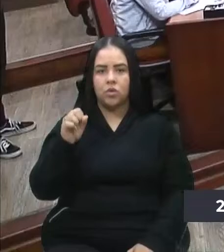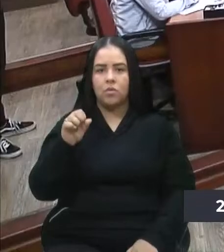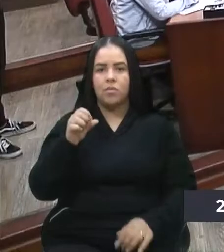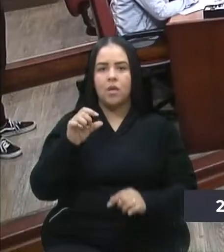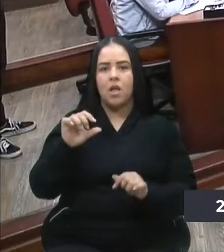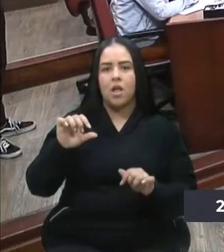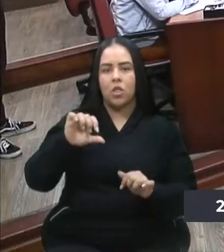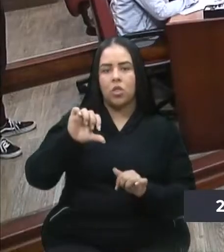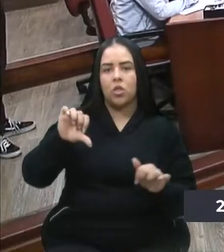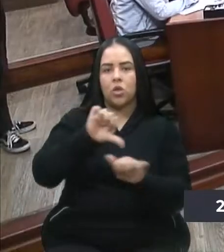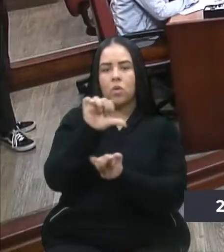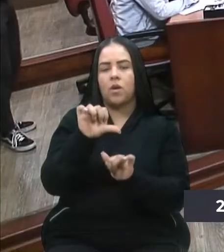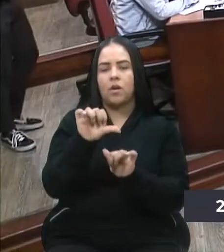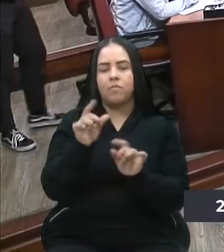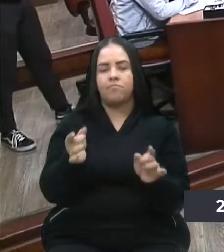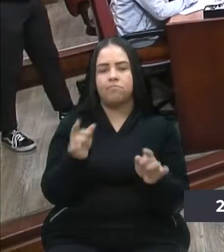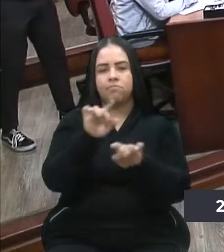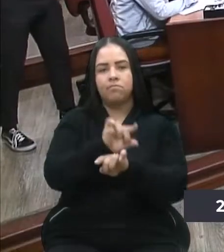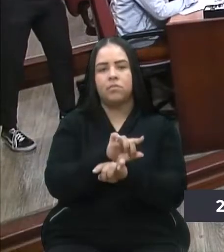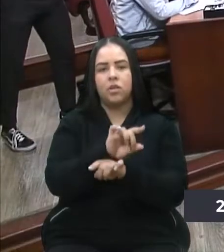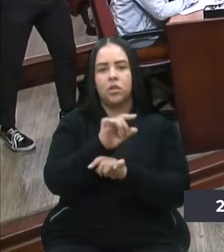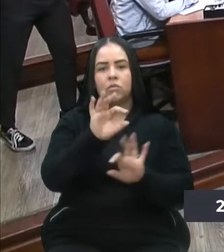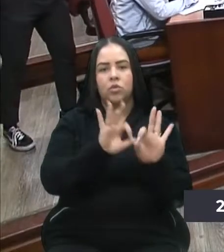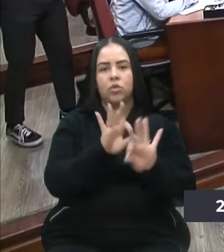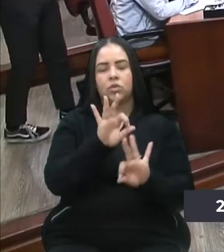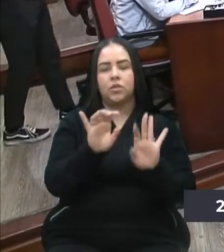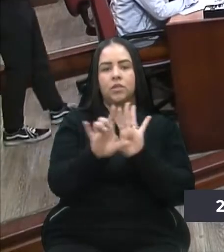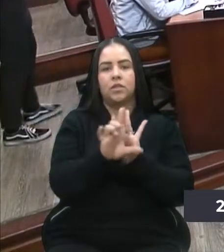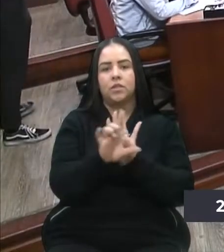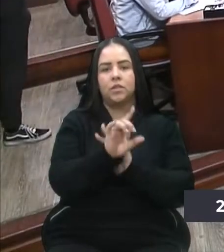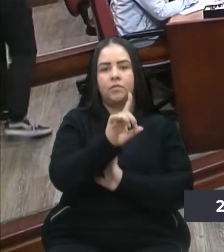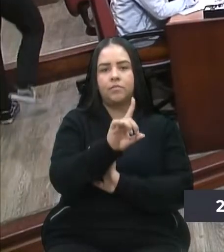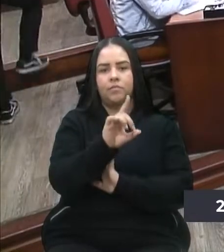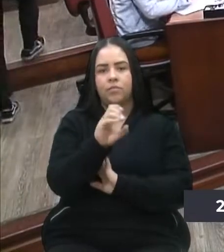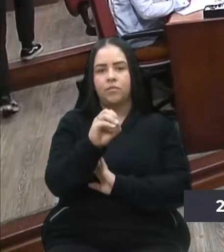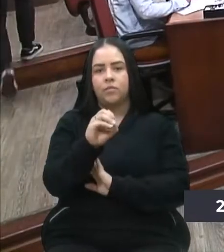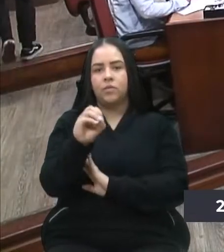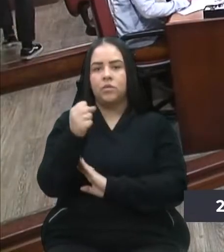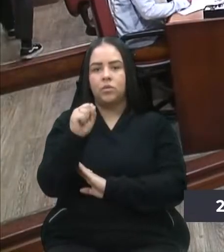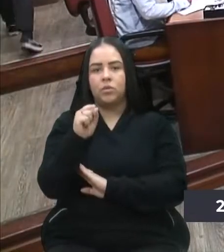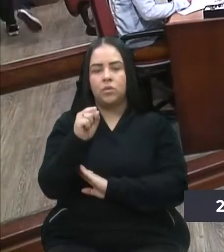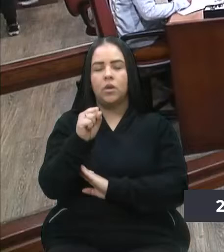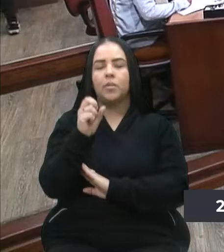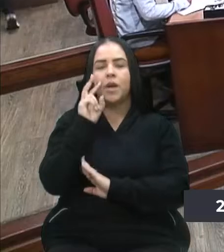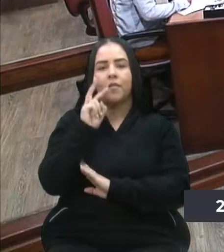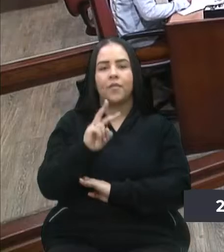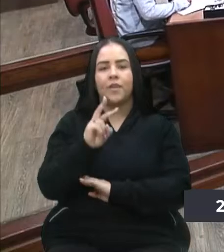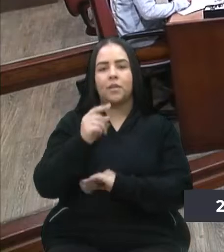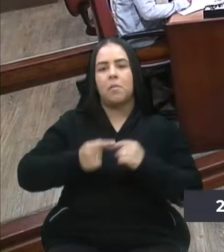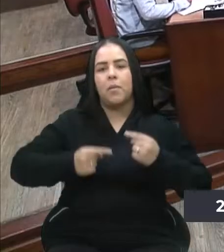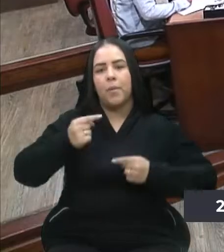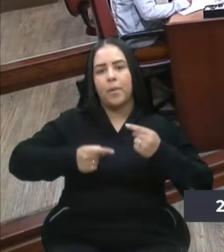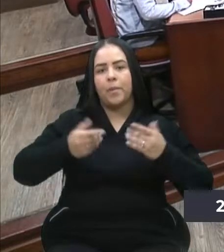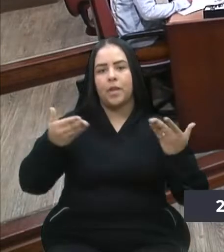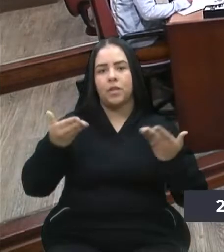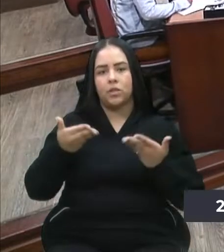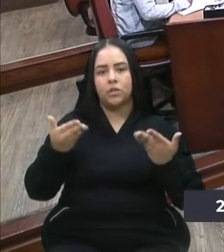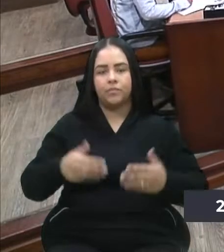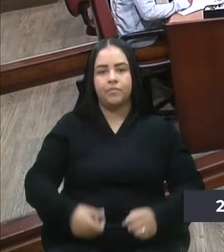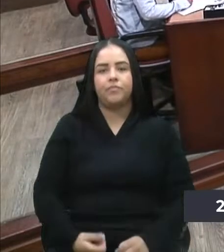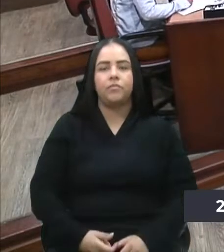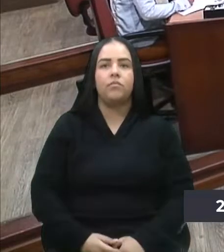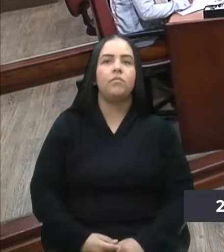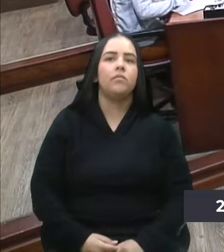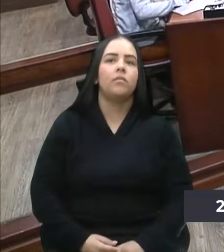de pauta para o projeto de lei 108, né, seja apreciado e discutido agora. Pois. Então,